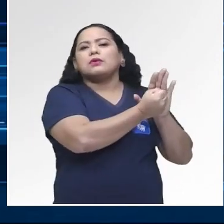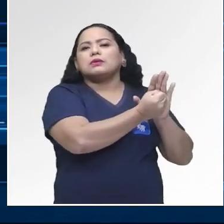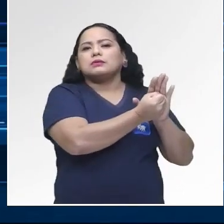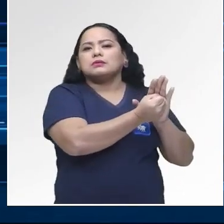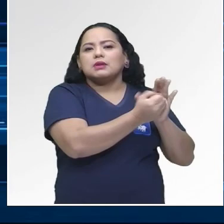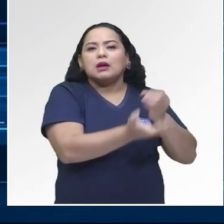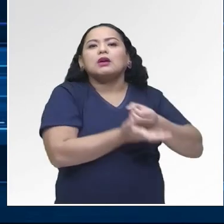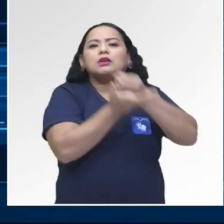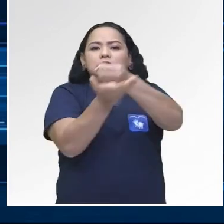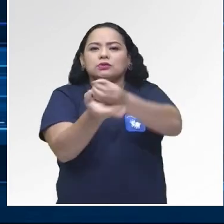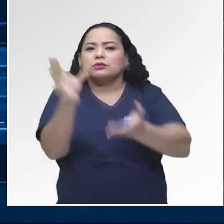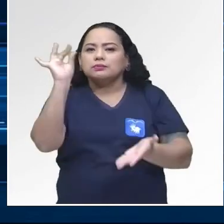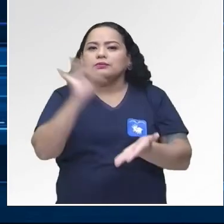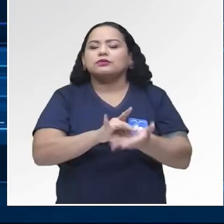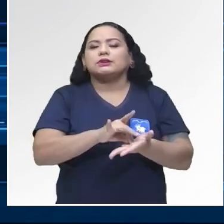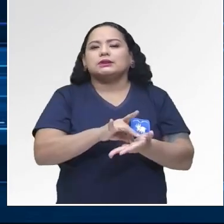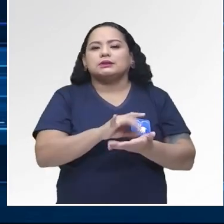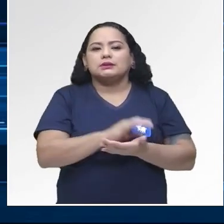problema.